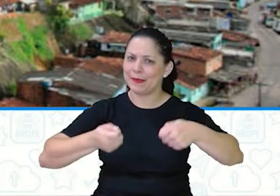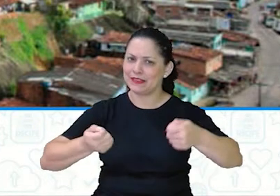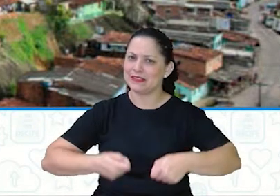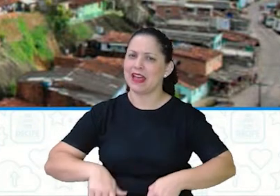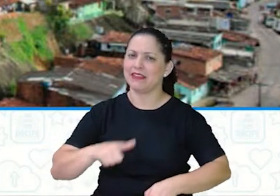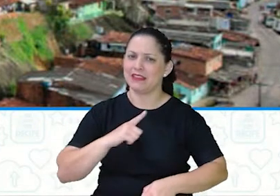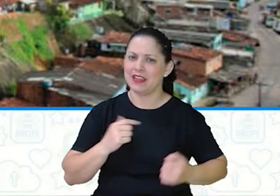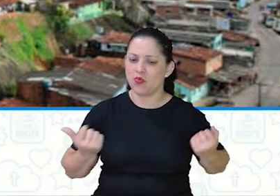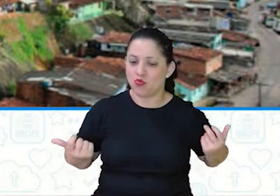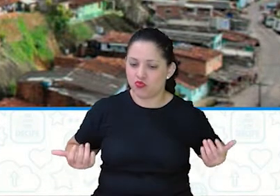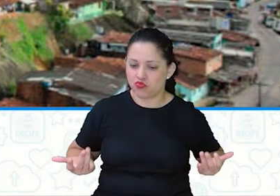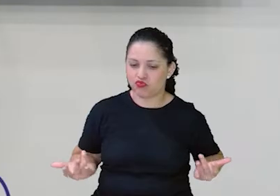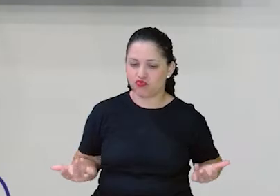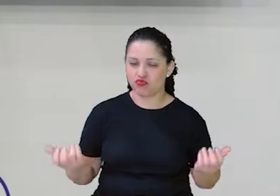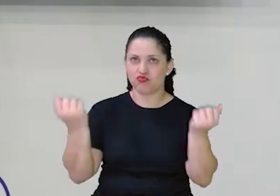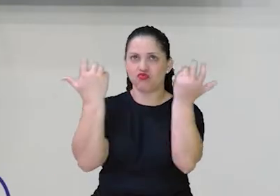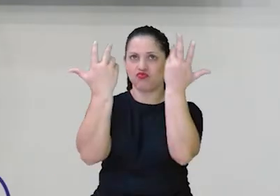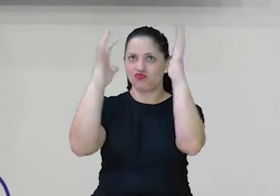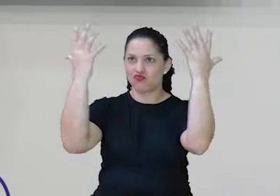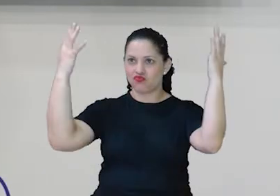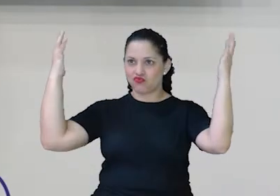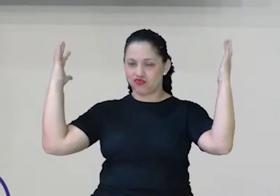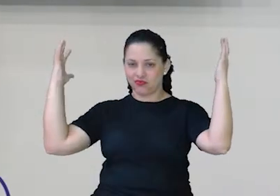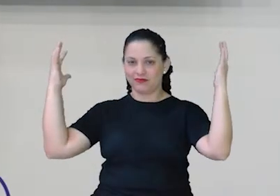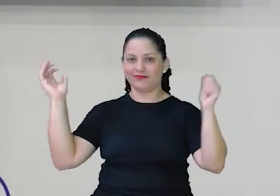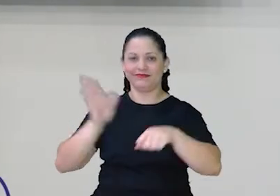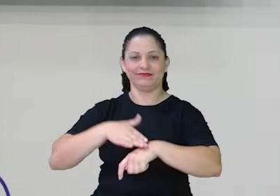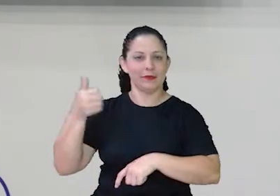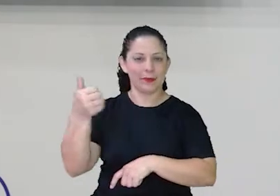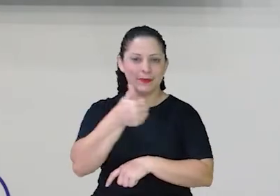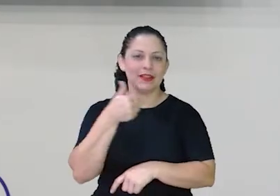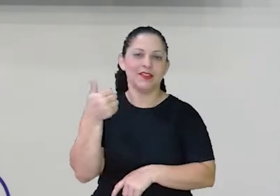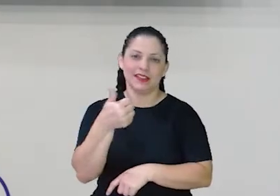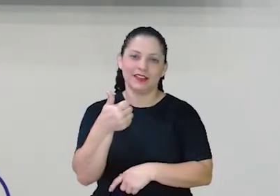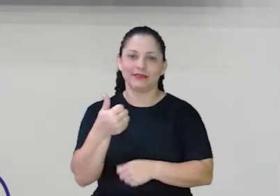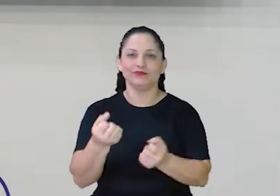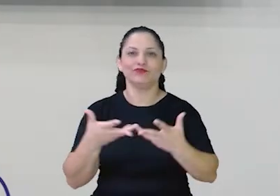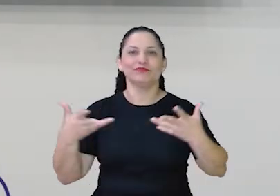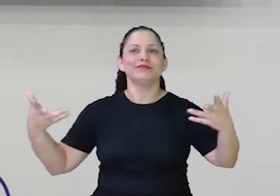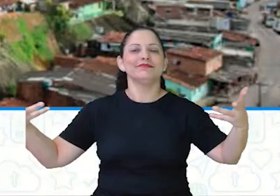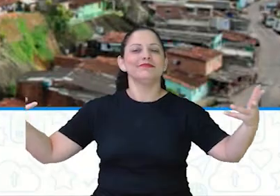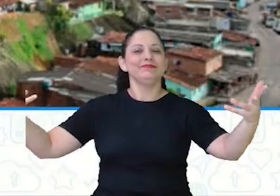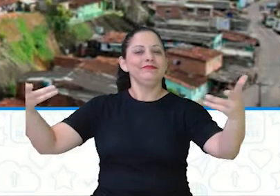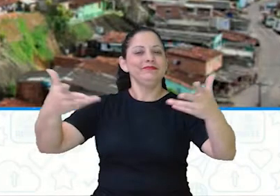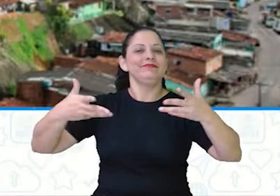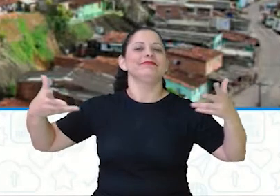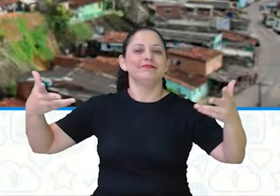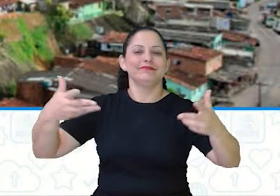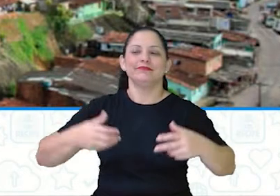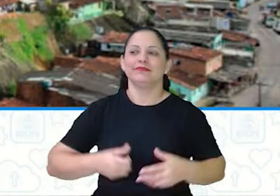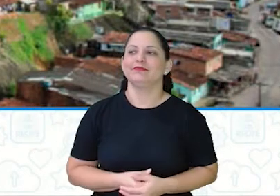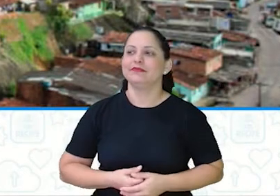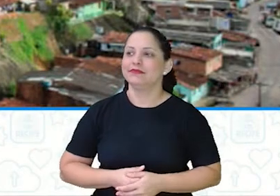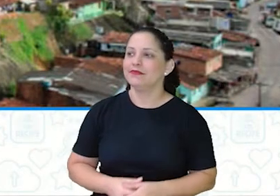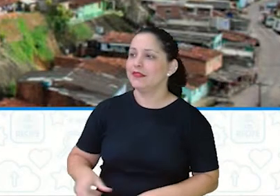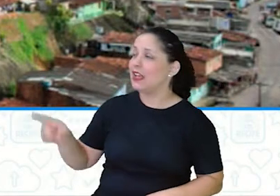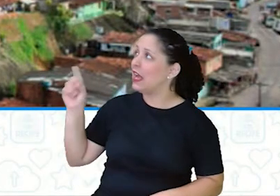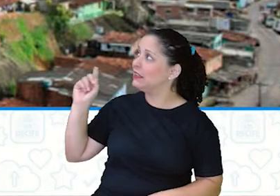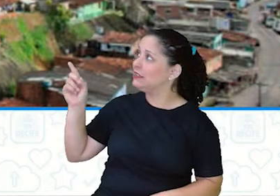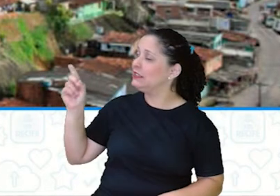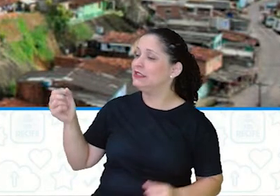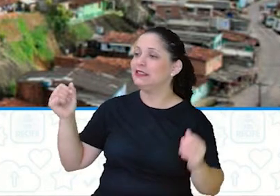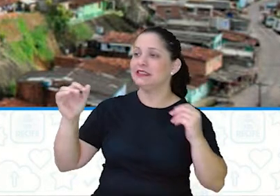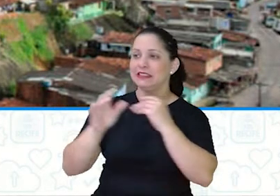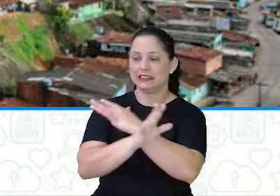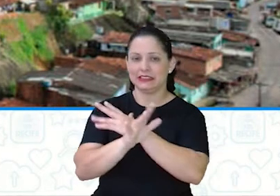vegetação ali para dar uma refrescância no ambiente, né? E aqui é uma foto da zona noroeste da cidade